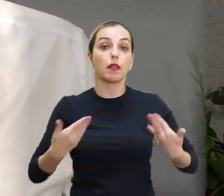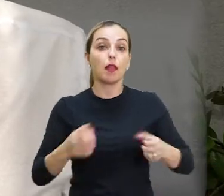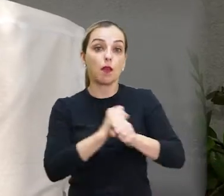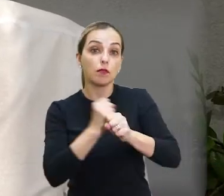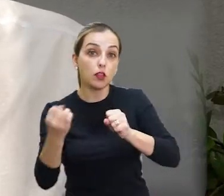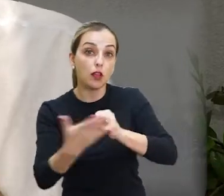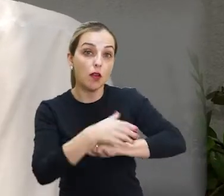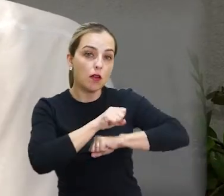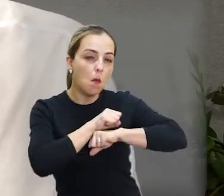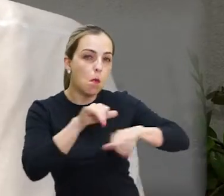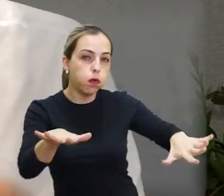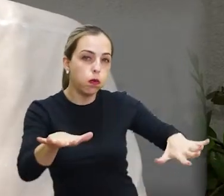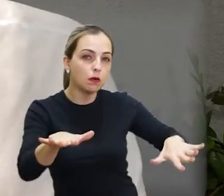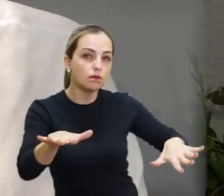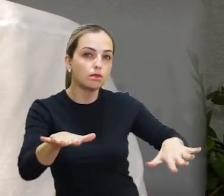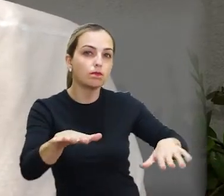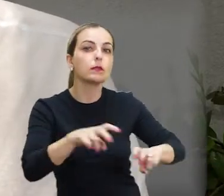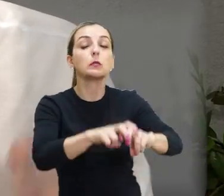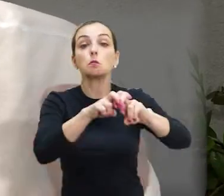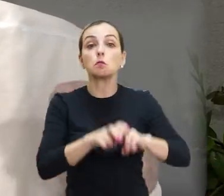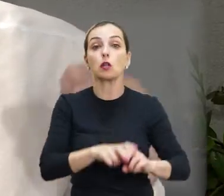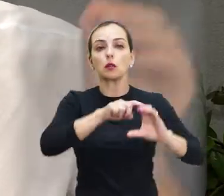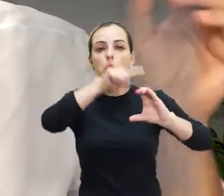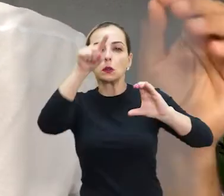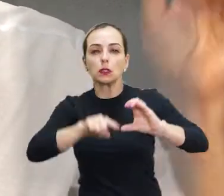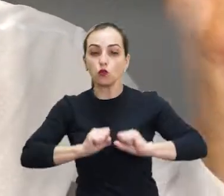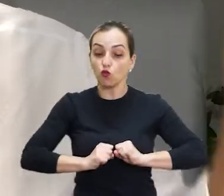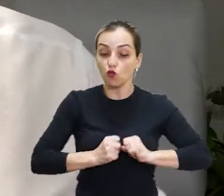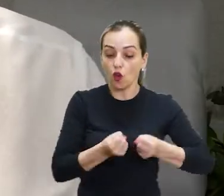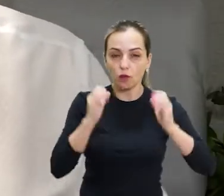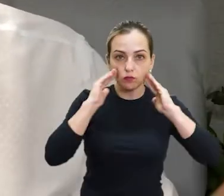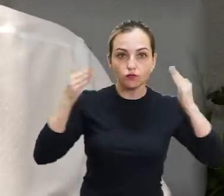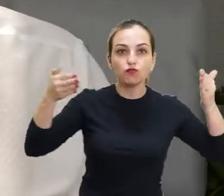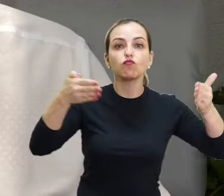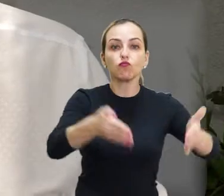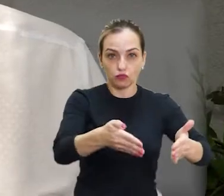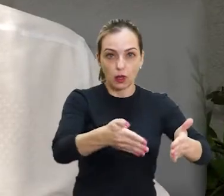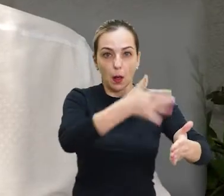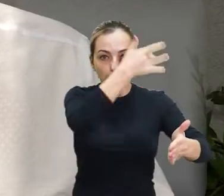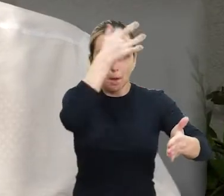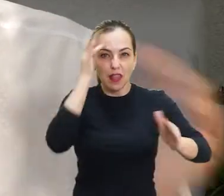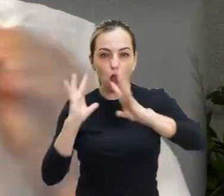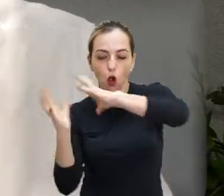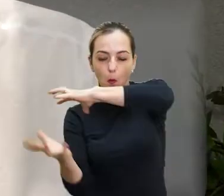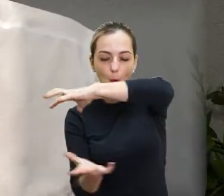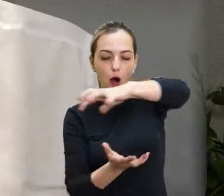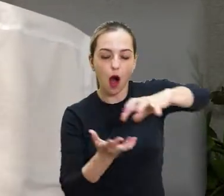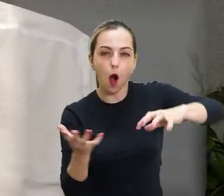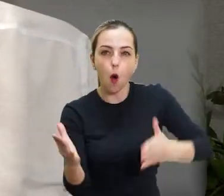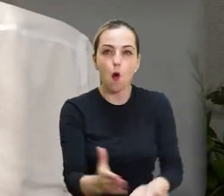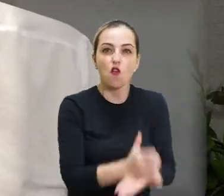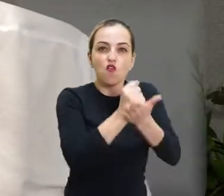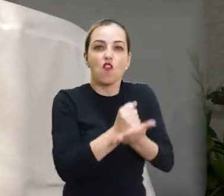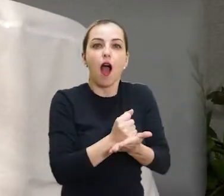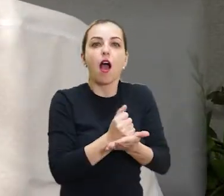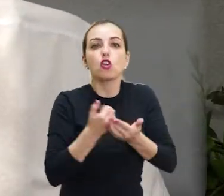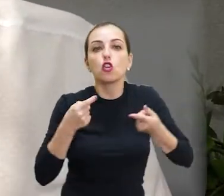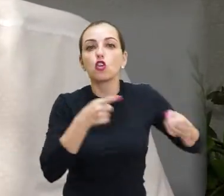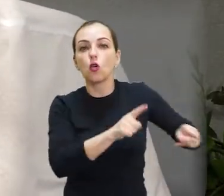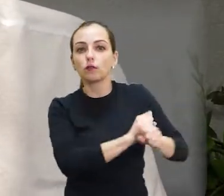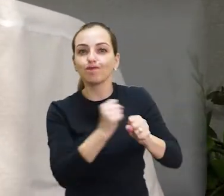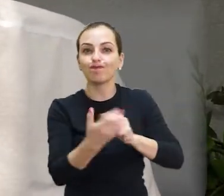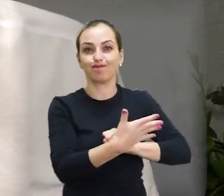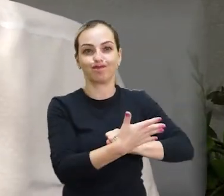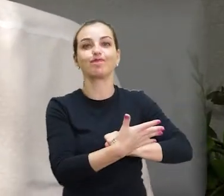bem, a pandemia da Covid-19 fez a ciência usar toda a sua capacidade para salvar a humanidade,